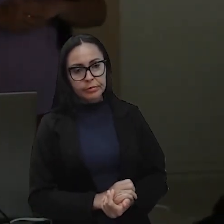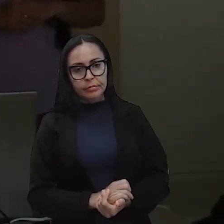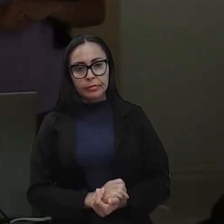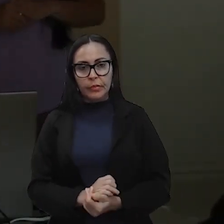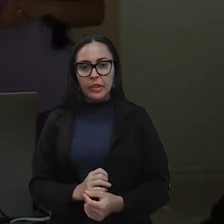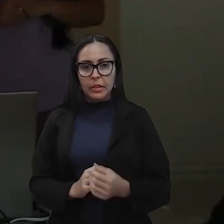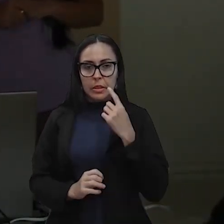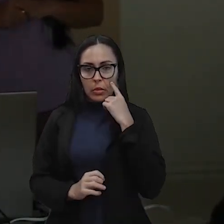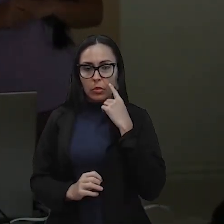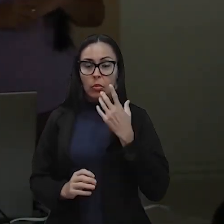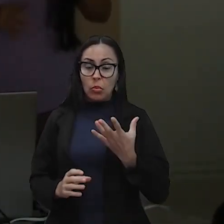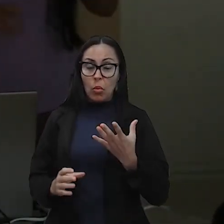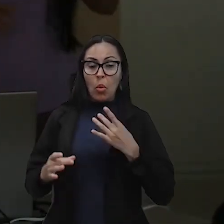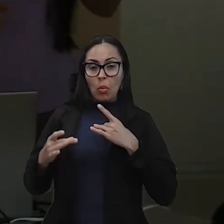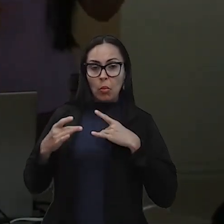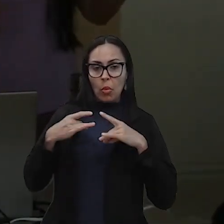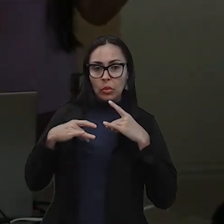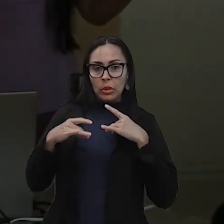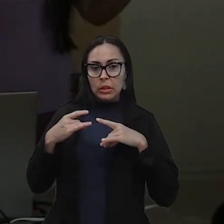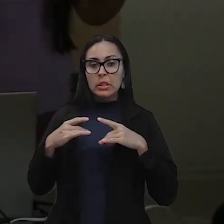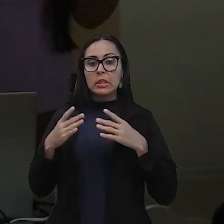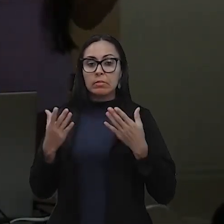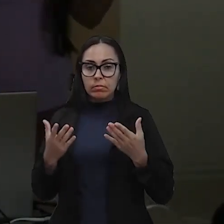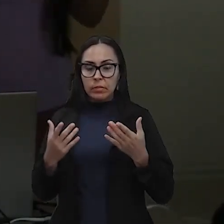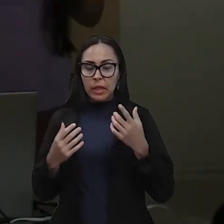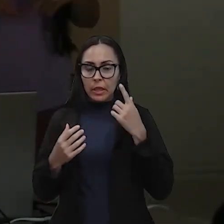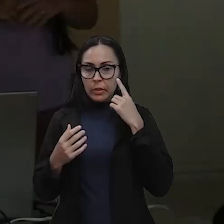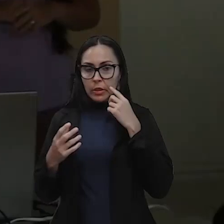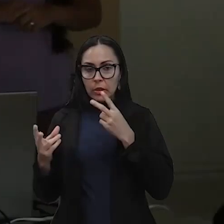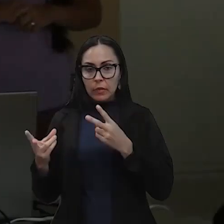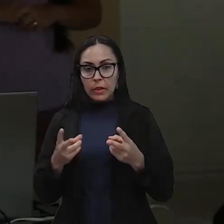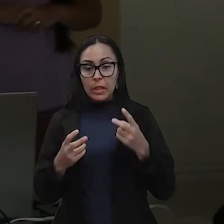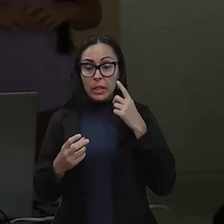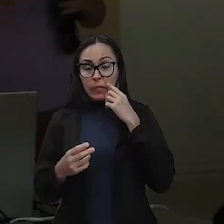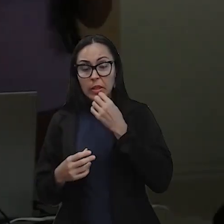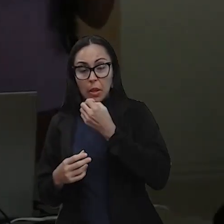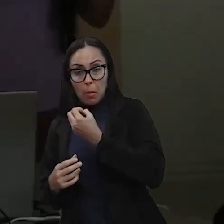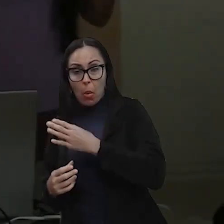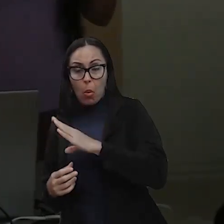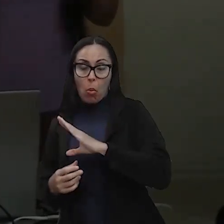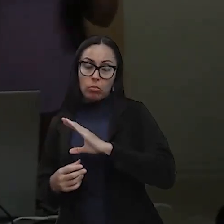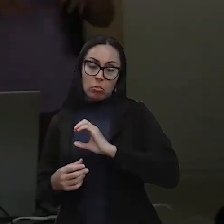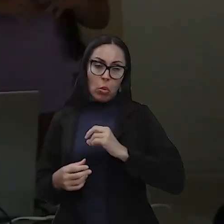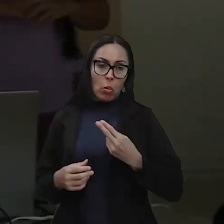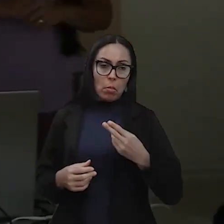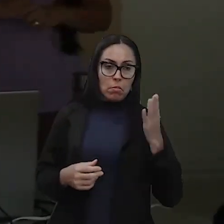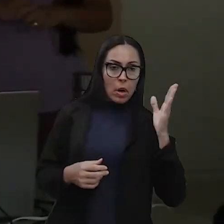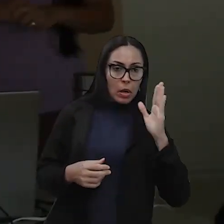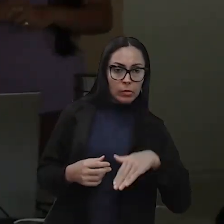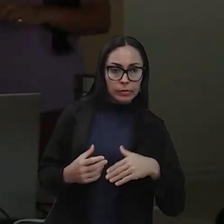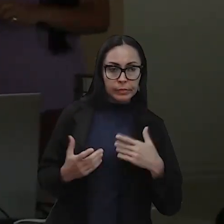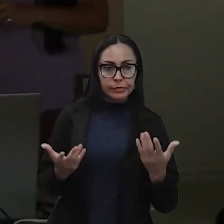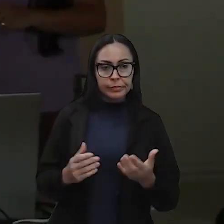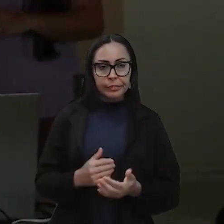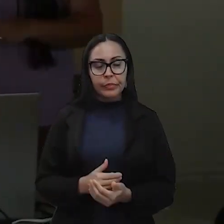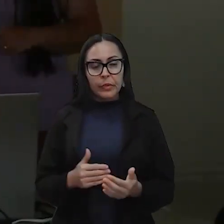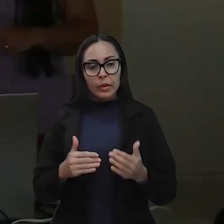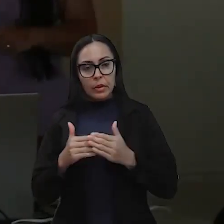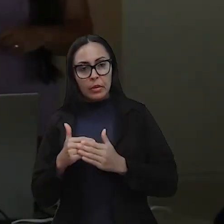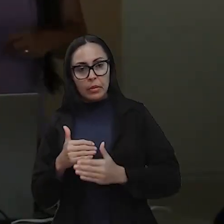sendo agradáveis ou não, estão sendo benéficos ou não, e aí comecem a gerar um fator de câncer